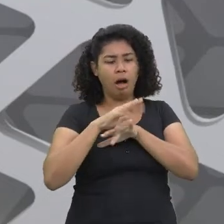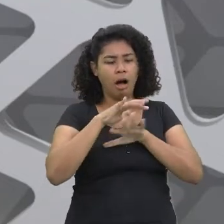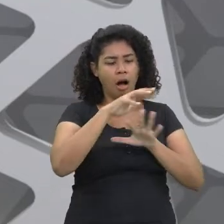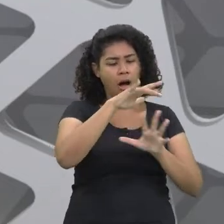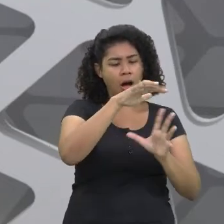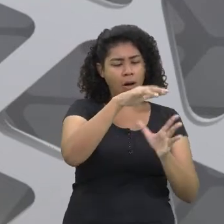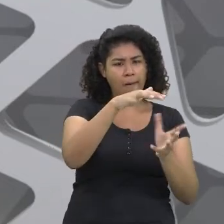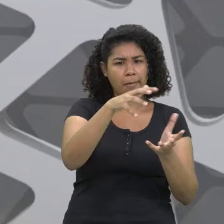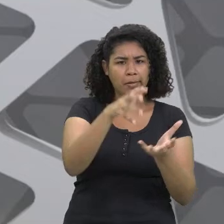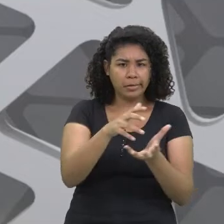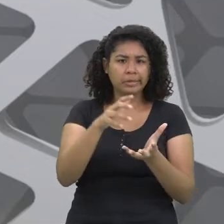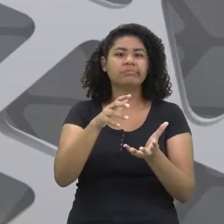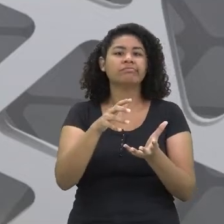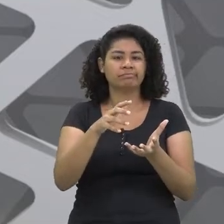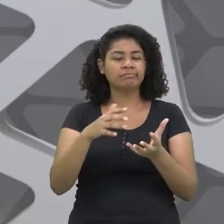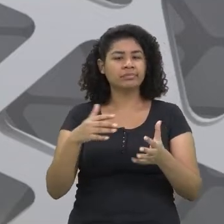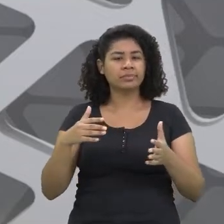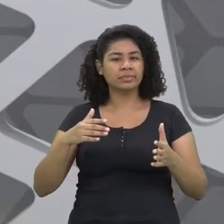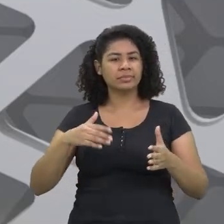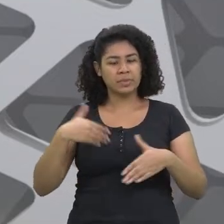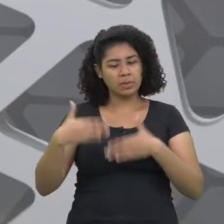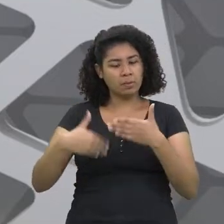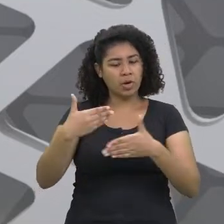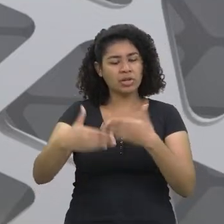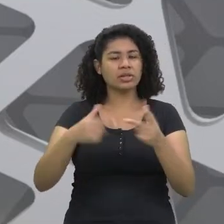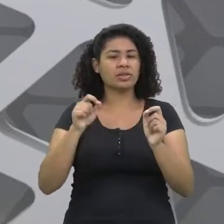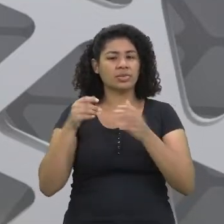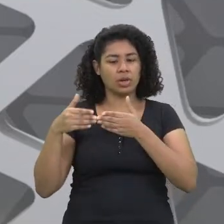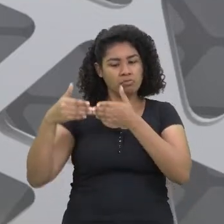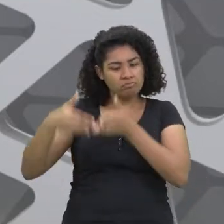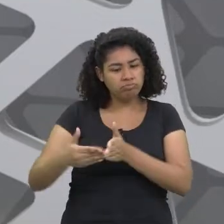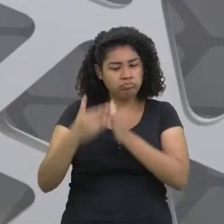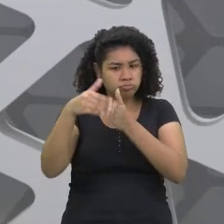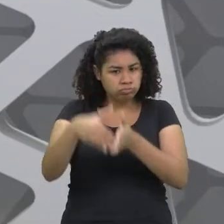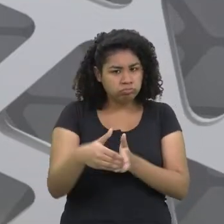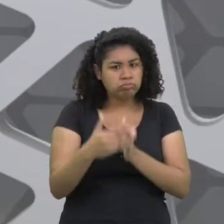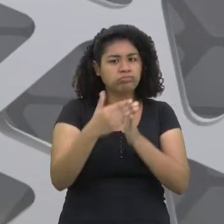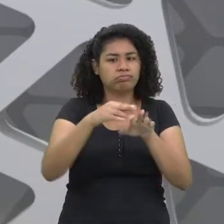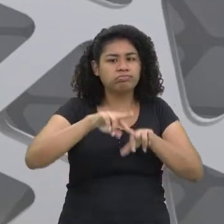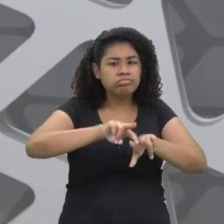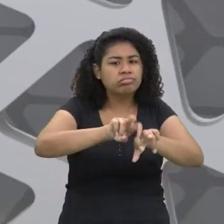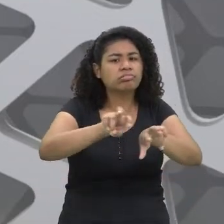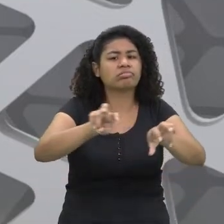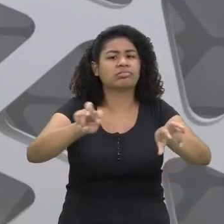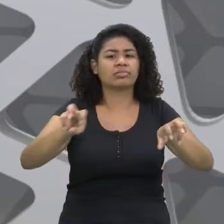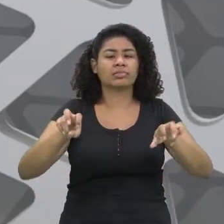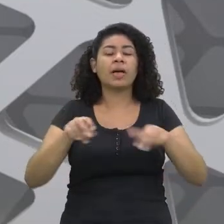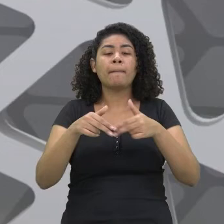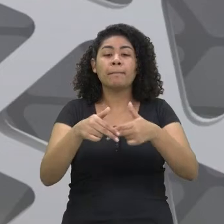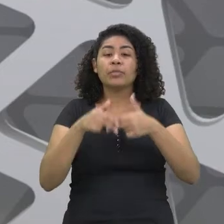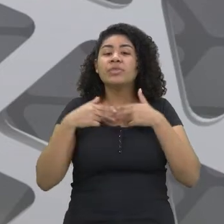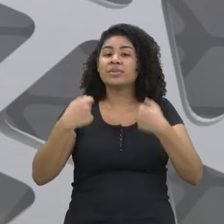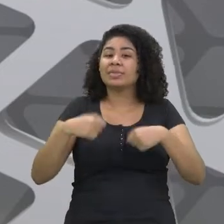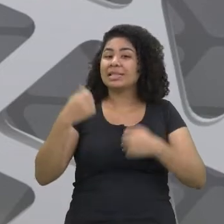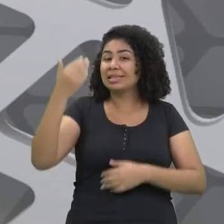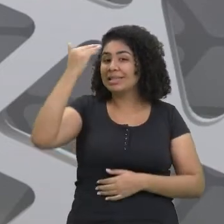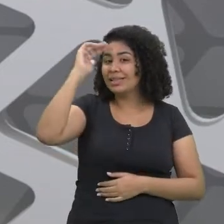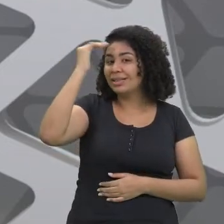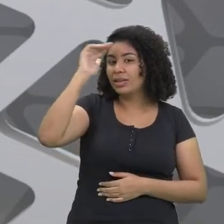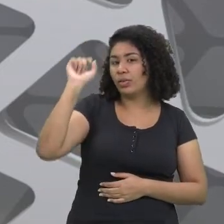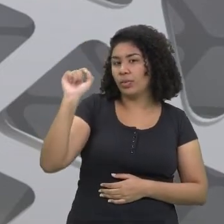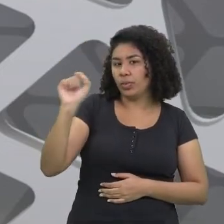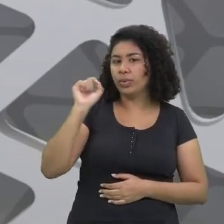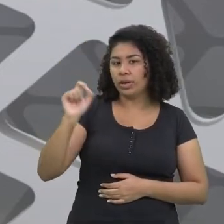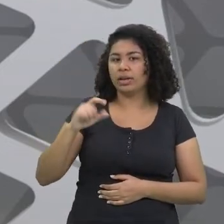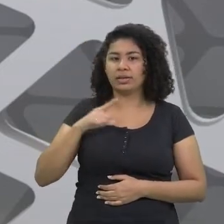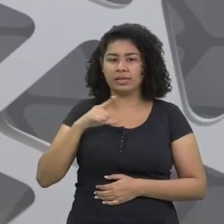Europa, durante o processo das chamadas grandes navegações. Então nós temos que entender que no Concílio de Trento, né,